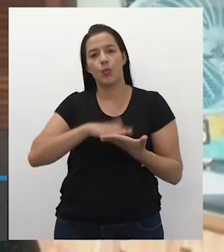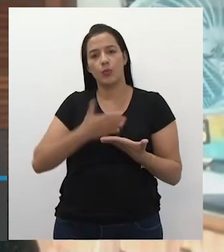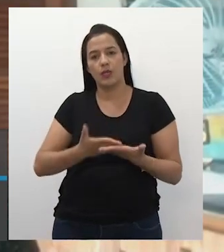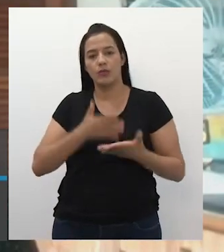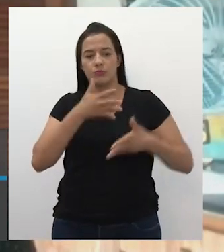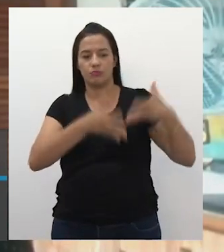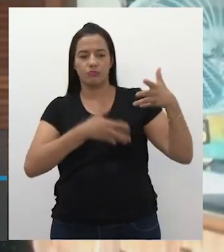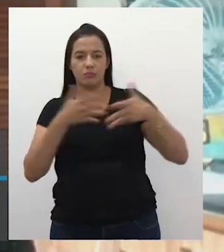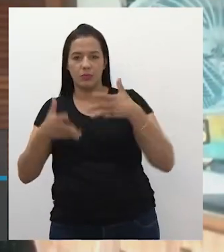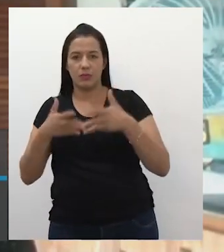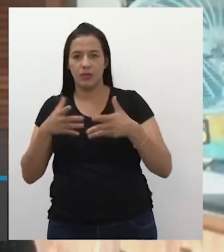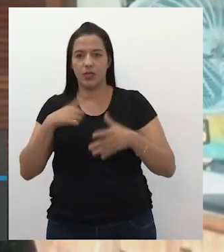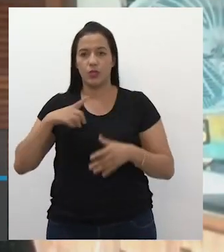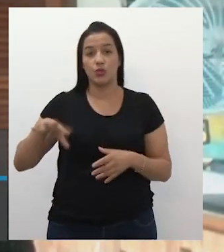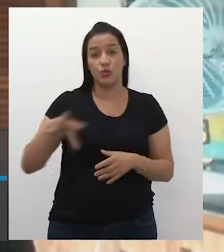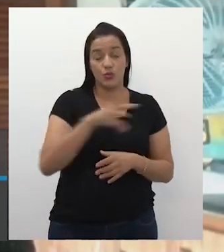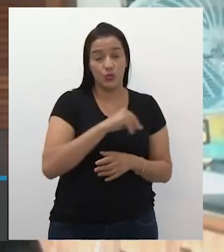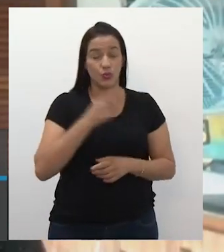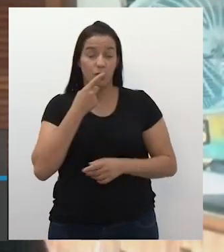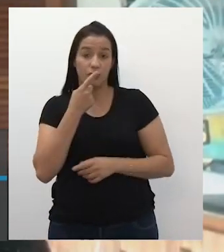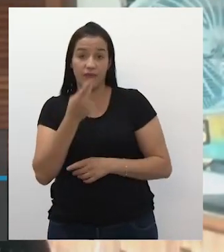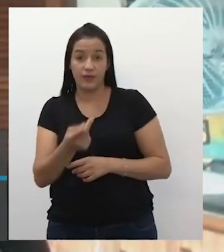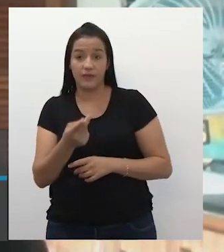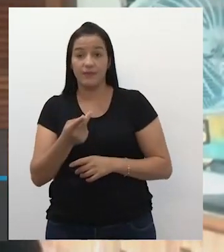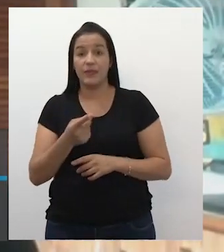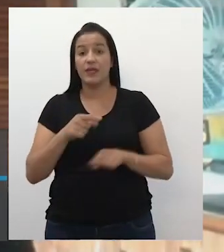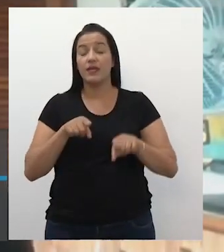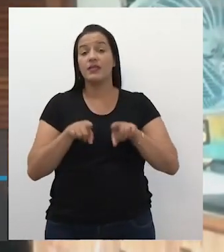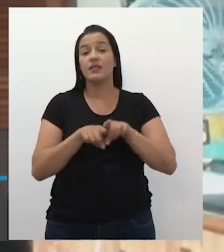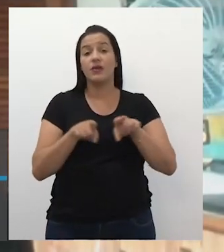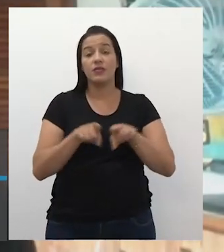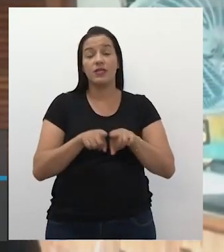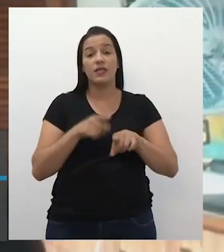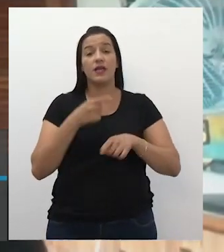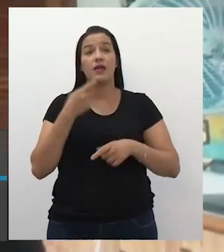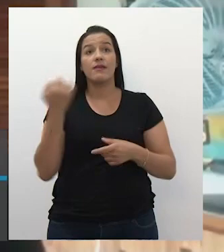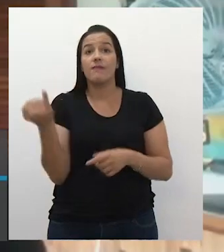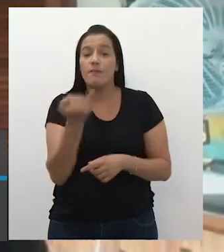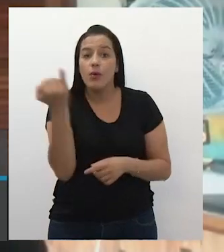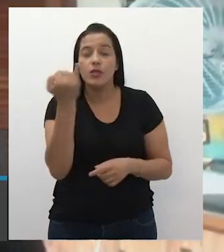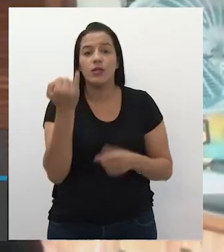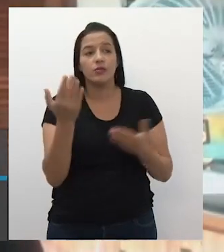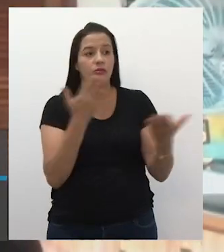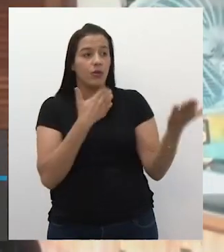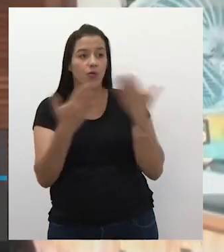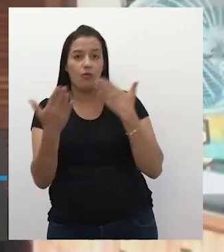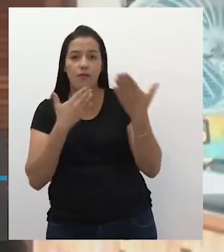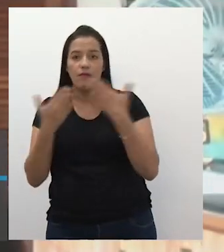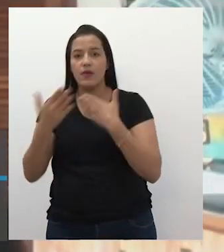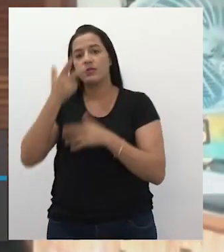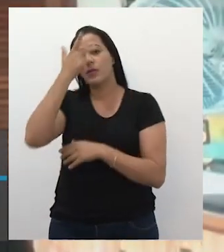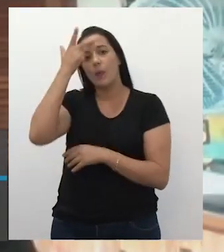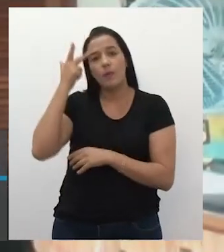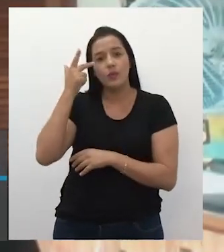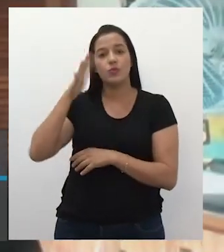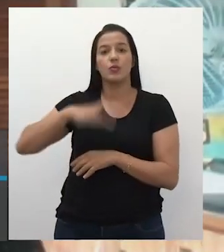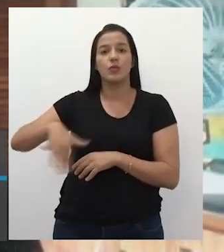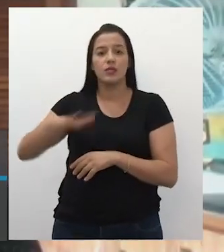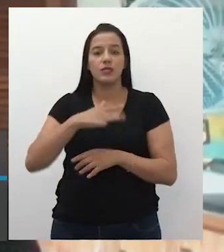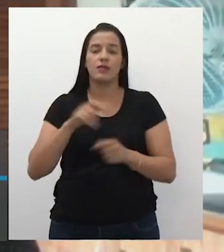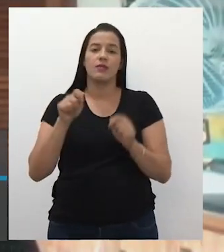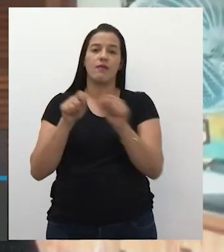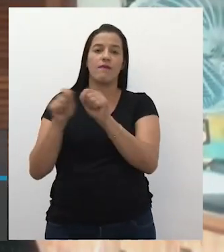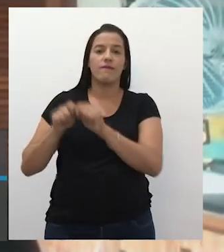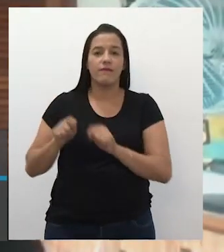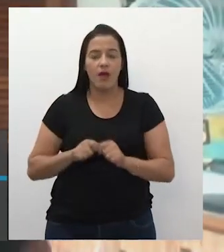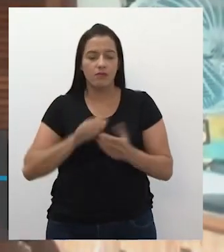na linguagem de Libras de tudo aquilo que eu estou falando. Seria muito interessante ter conversas com essas pessoas que fazem